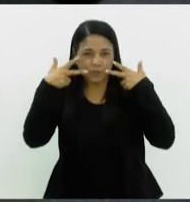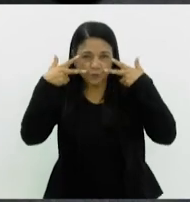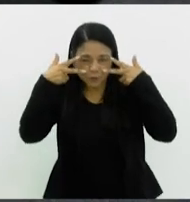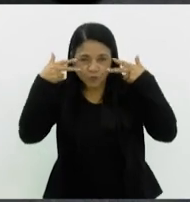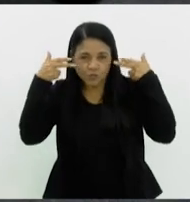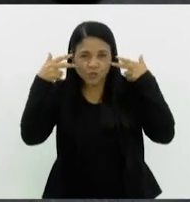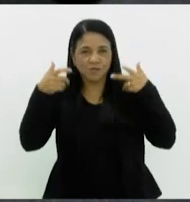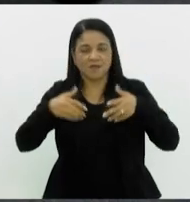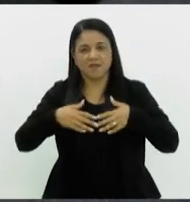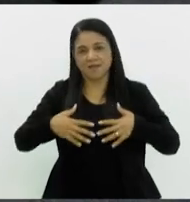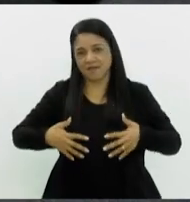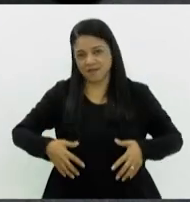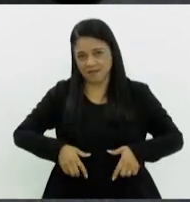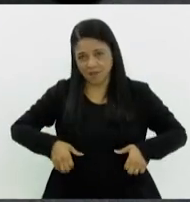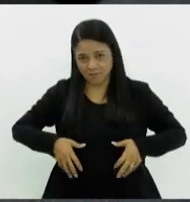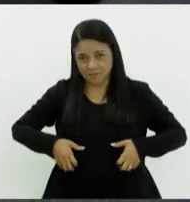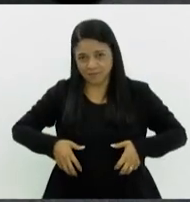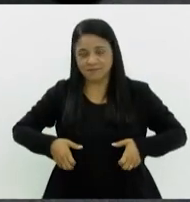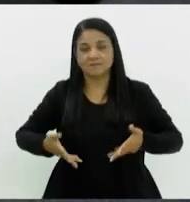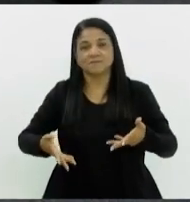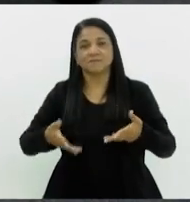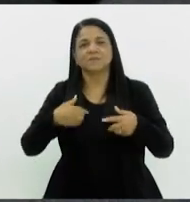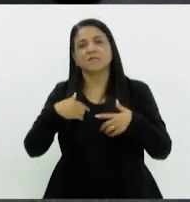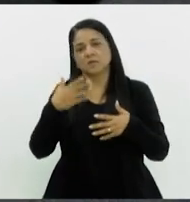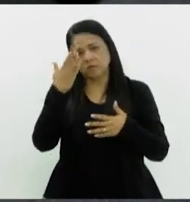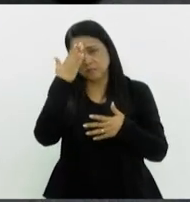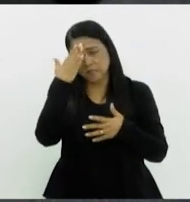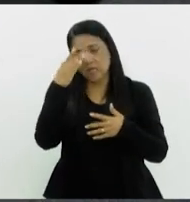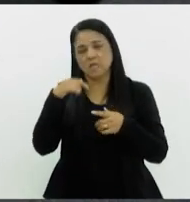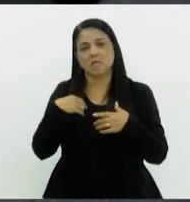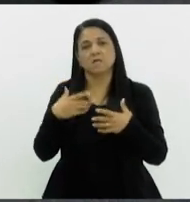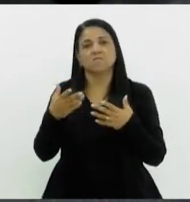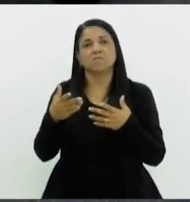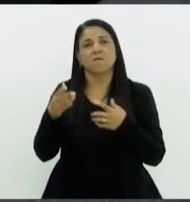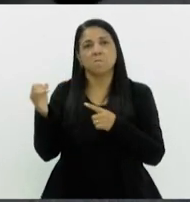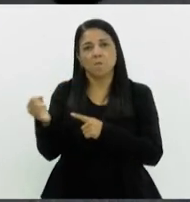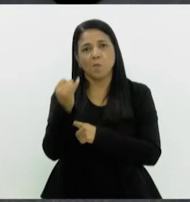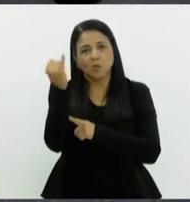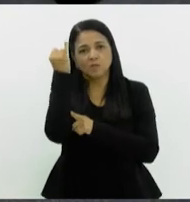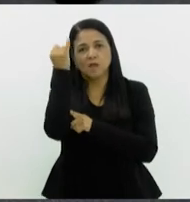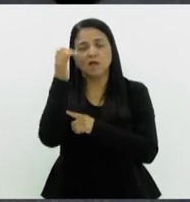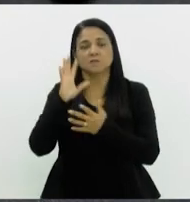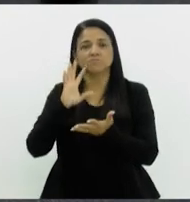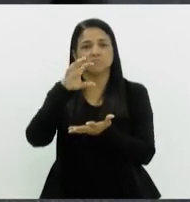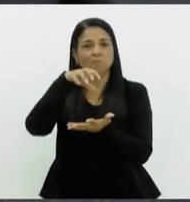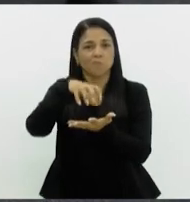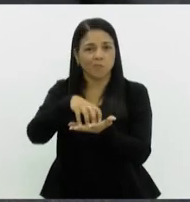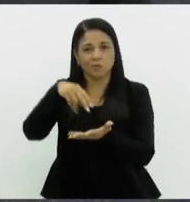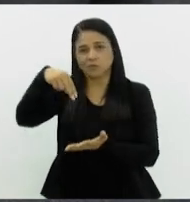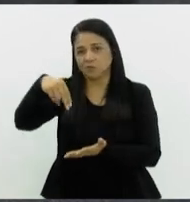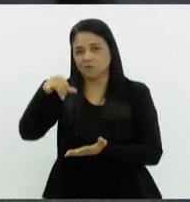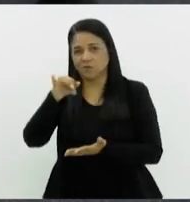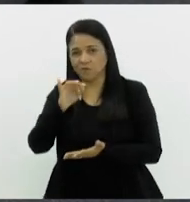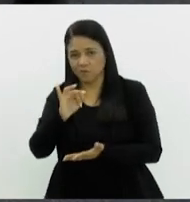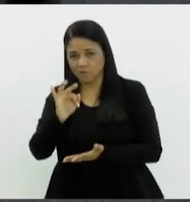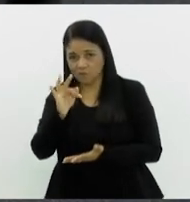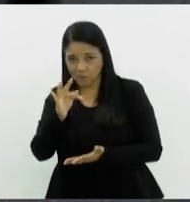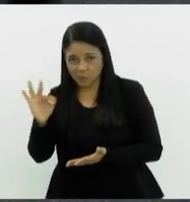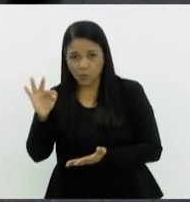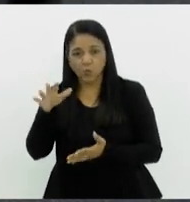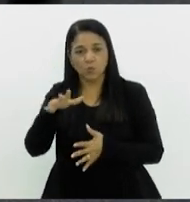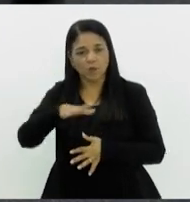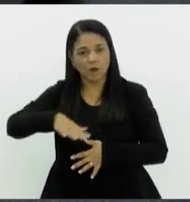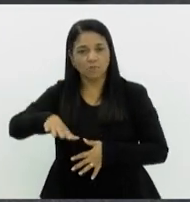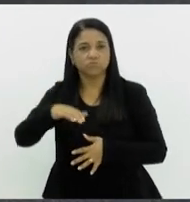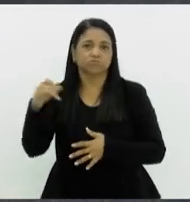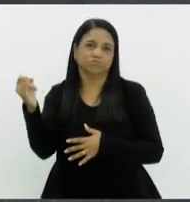ciência e tecnologia, eu sei da importância também daquele polo ali de Nova Friburgo para toda a região. Enfim, queria